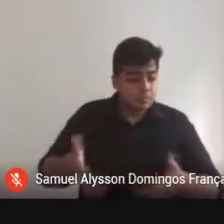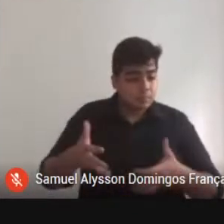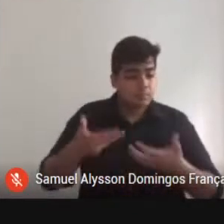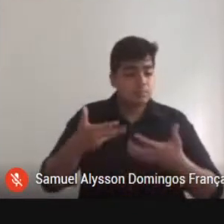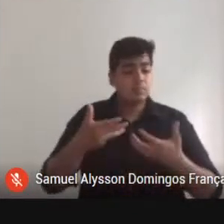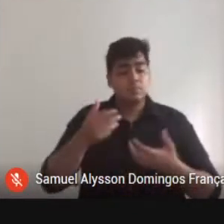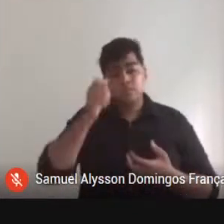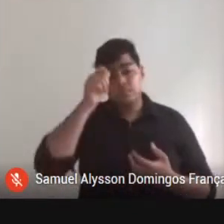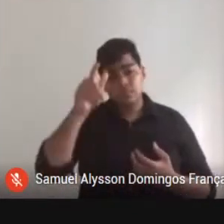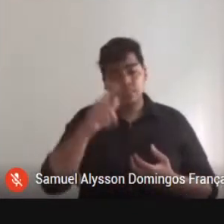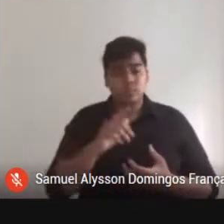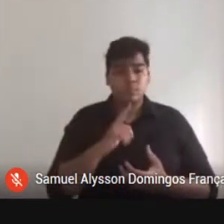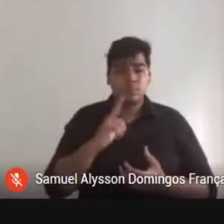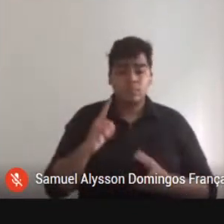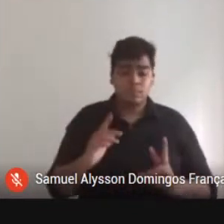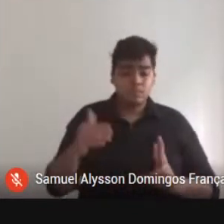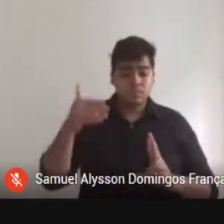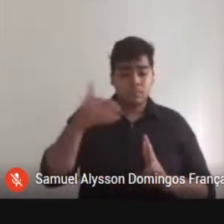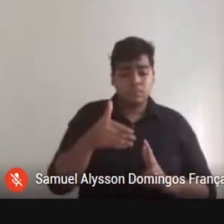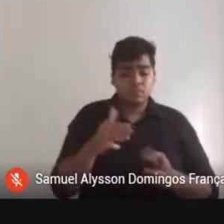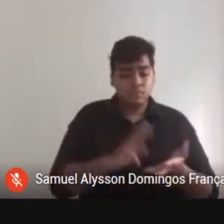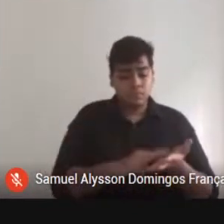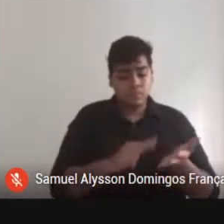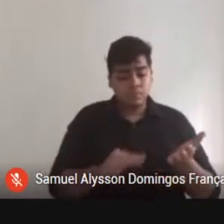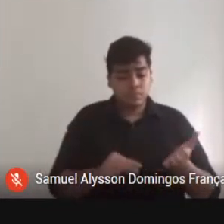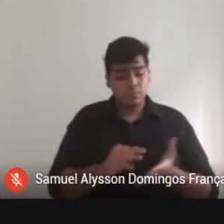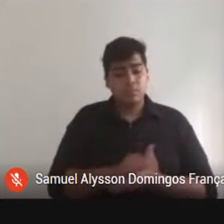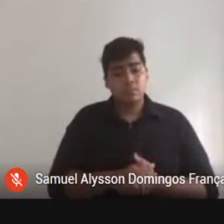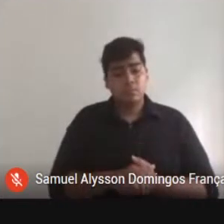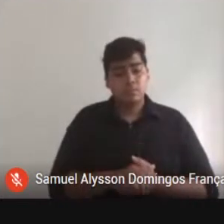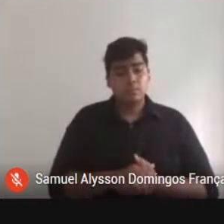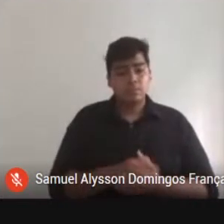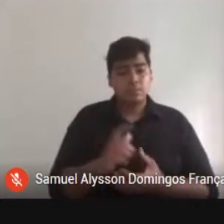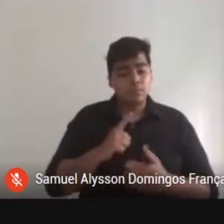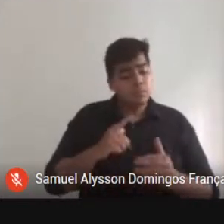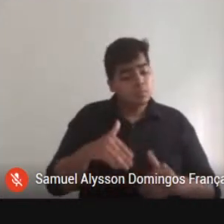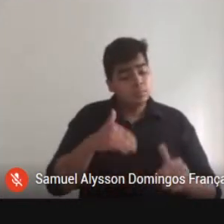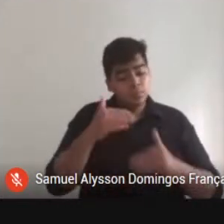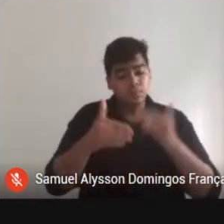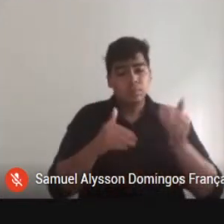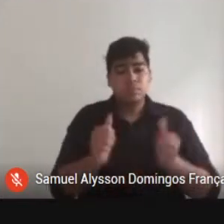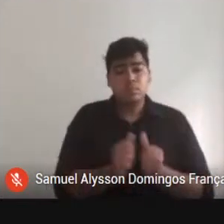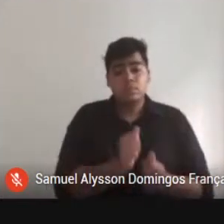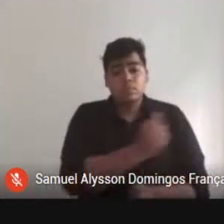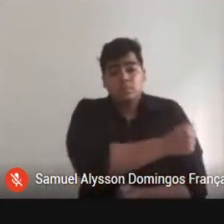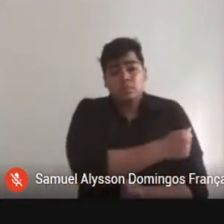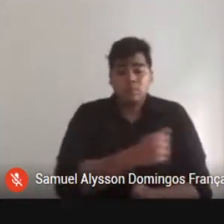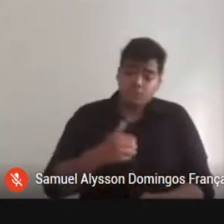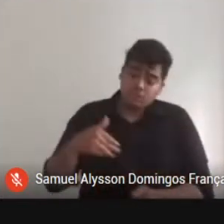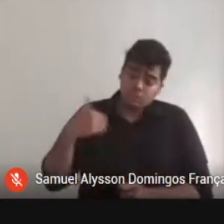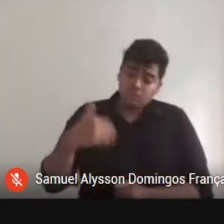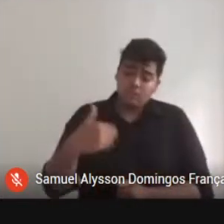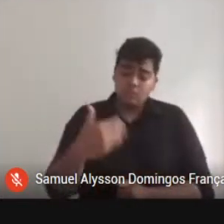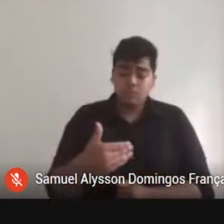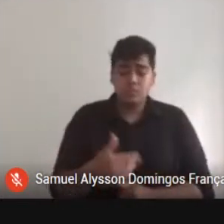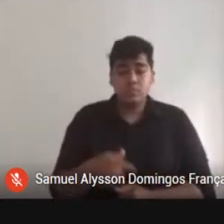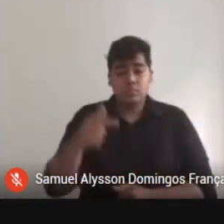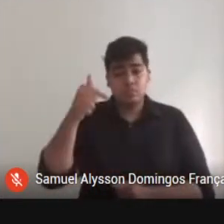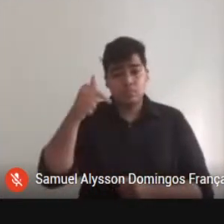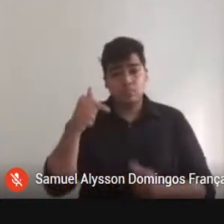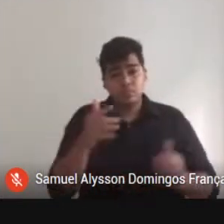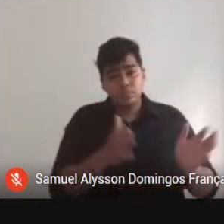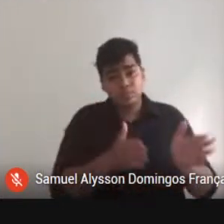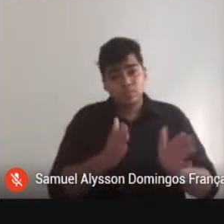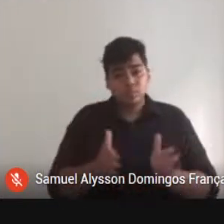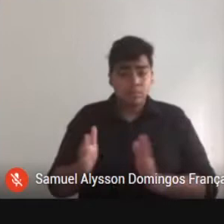dessa referência, eu construí uma metodologia para desenvolver com os alunos, onde em uma sequência de 7 etapas,